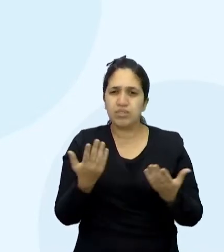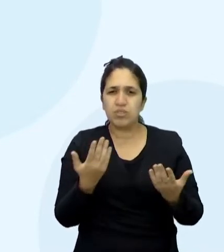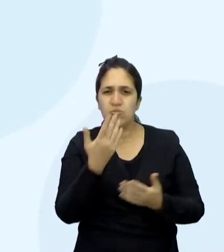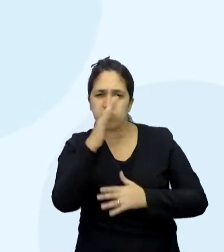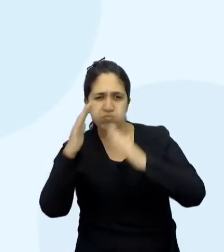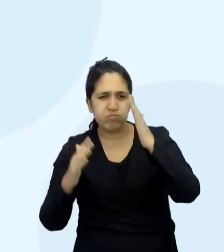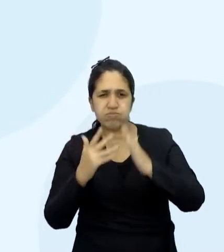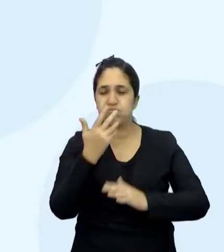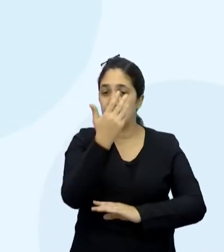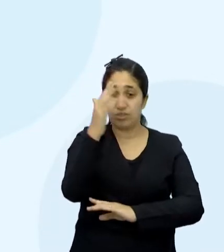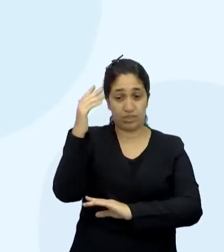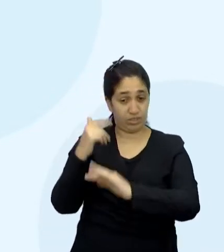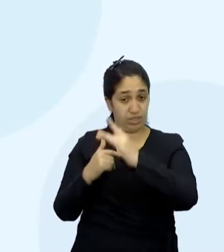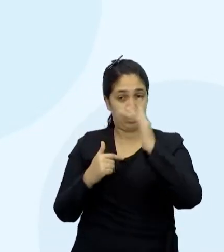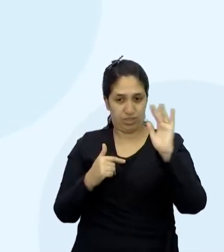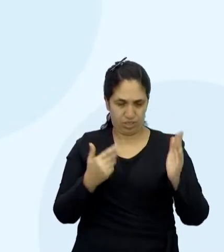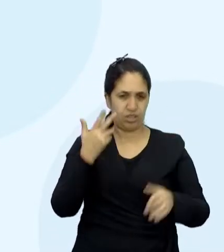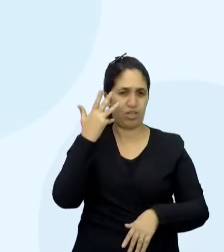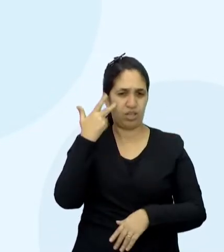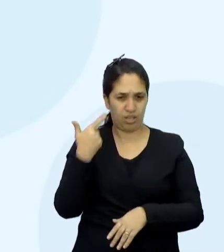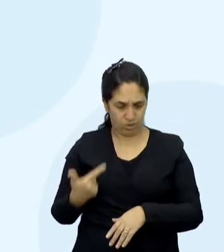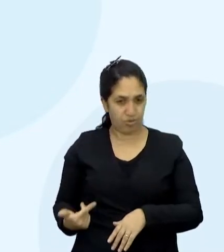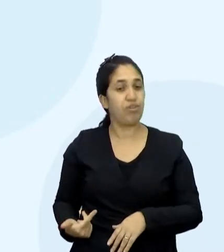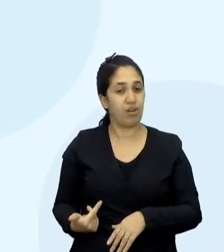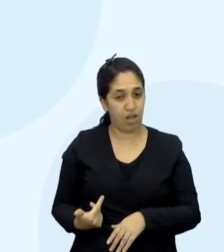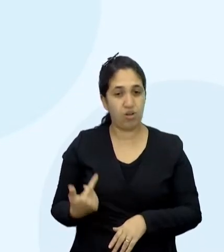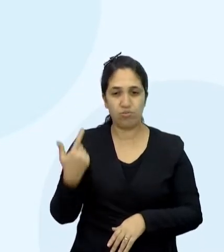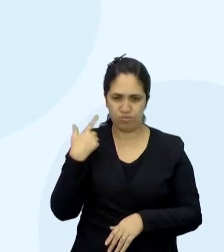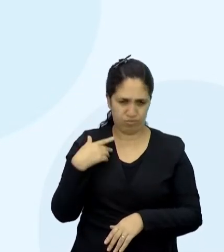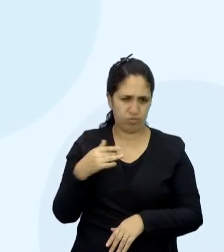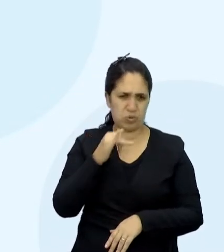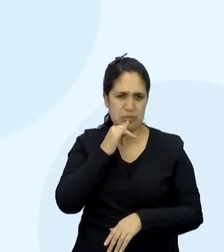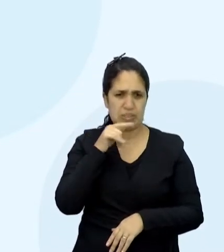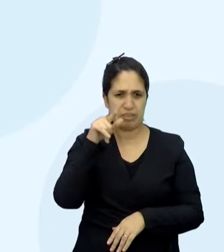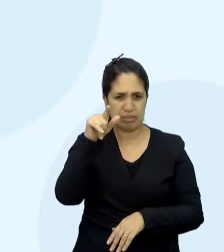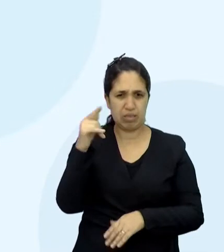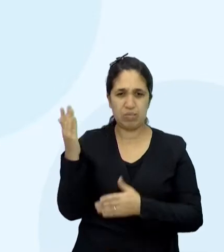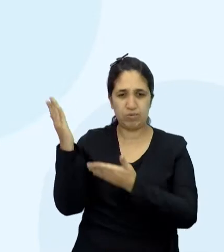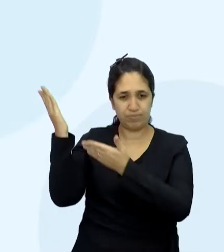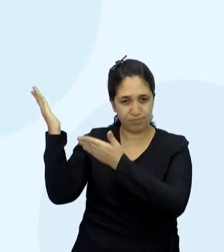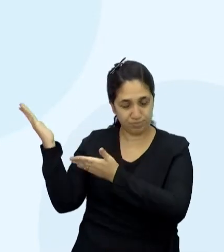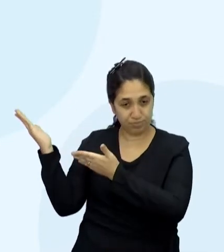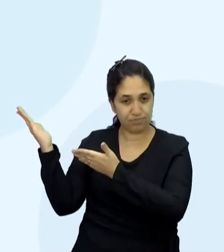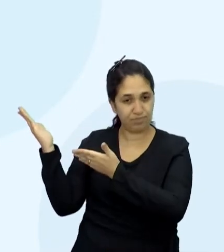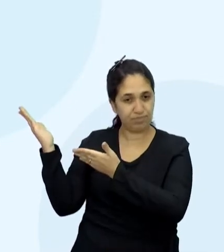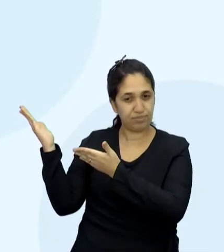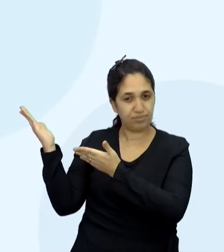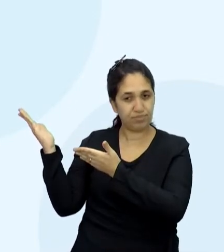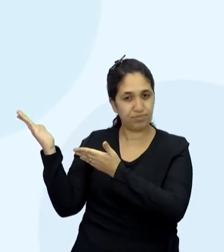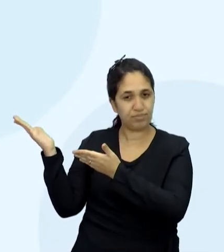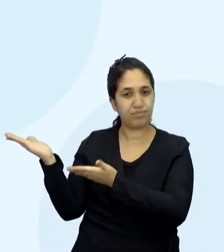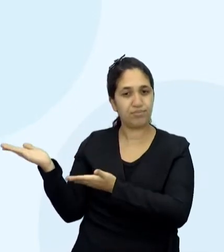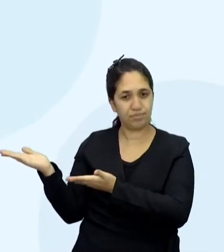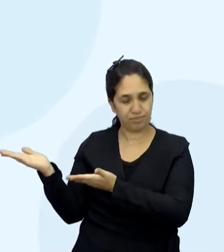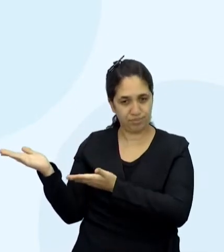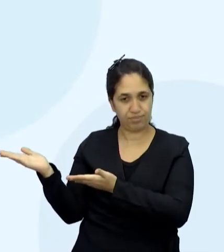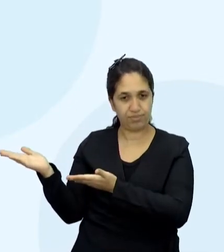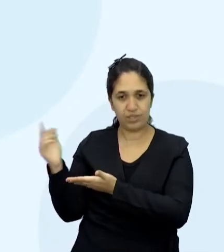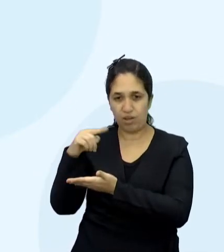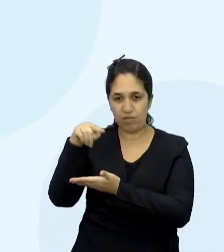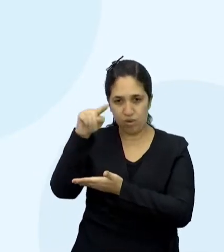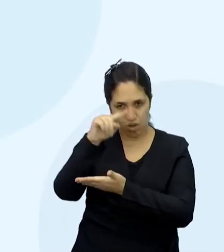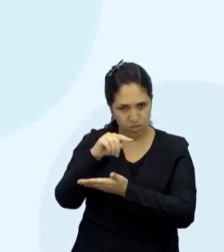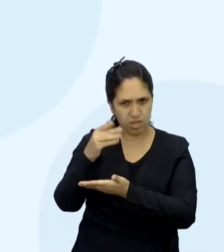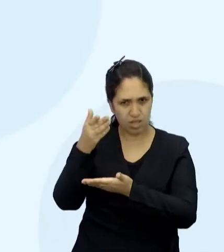natural. Eu vou dar um exemplo de um fenômeno natural, que na física a gente chama de decaimento radioativo. Vocês que estão na 2ª